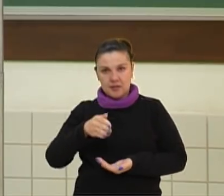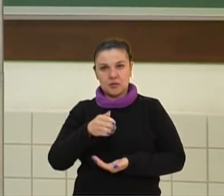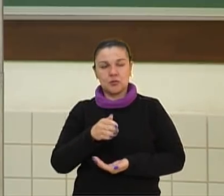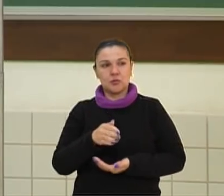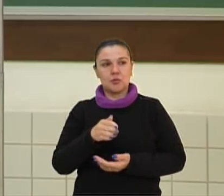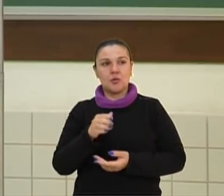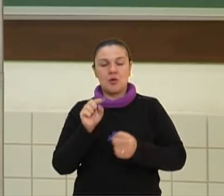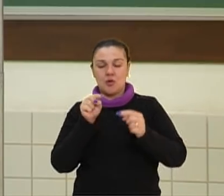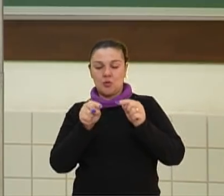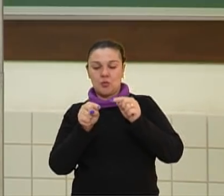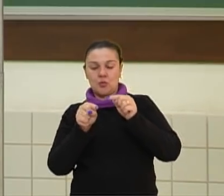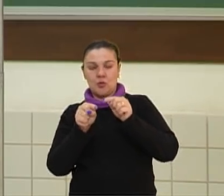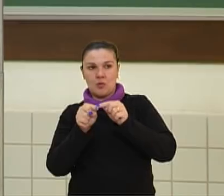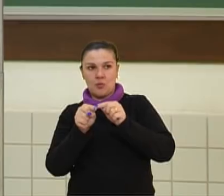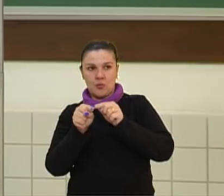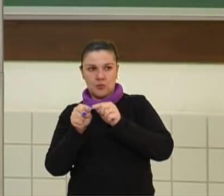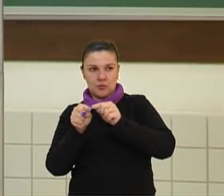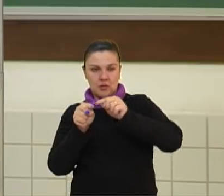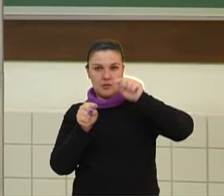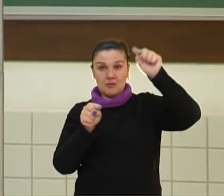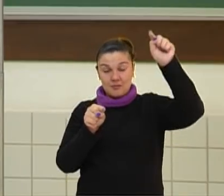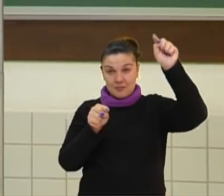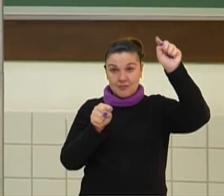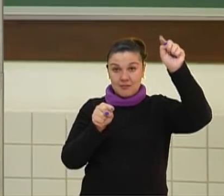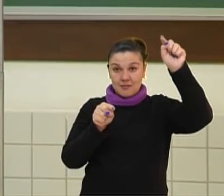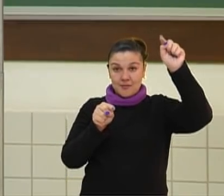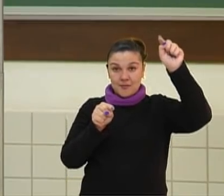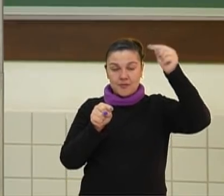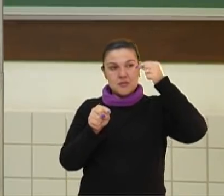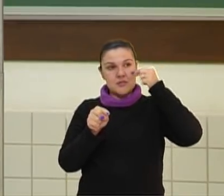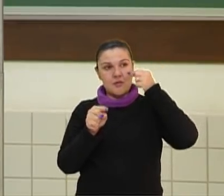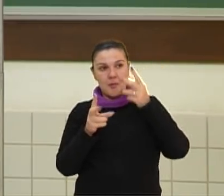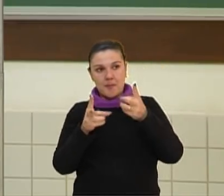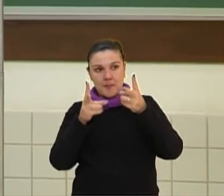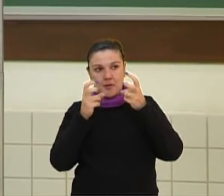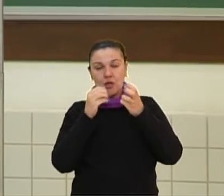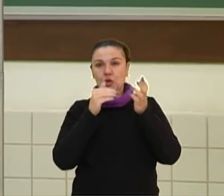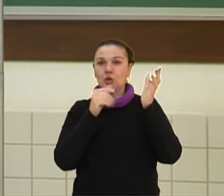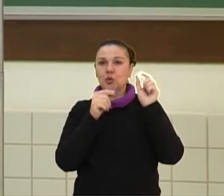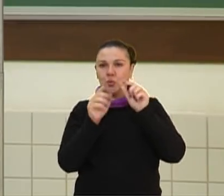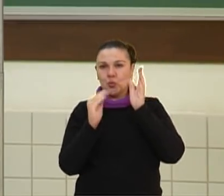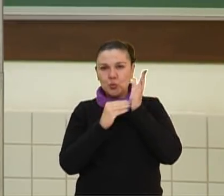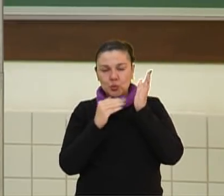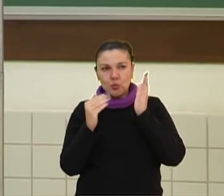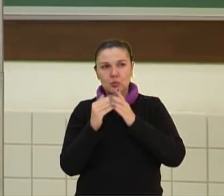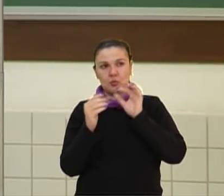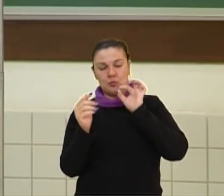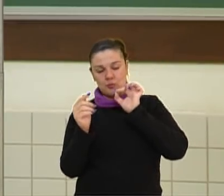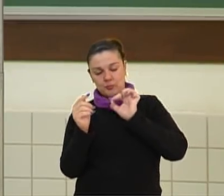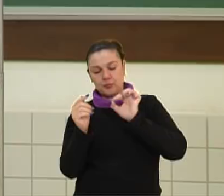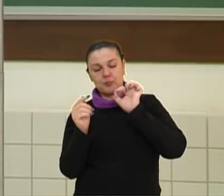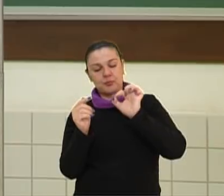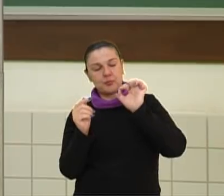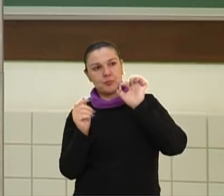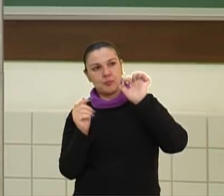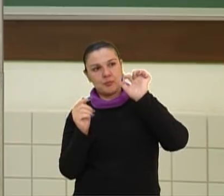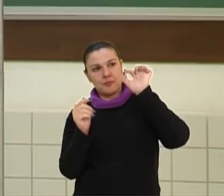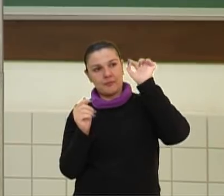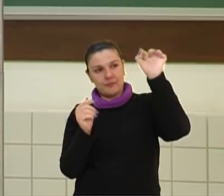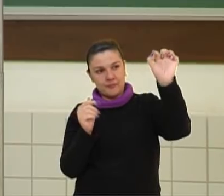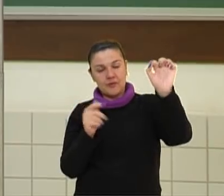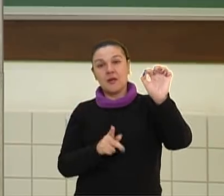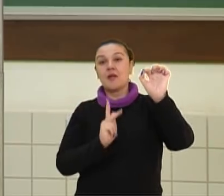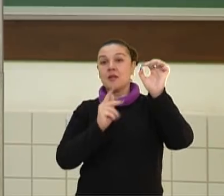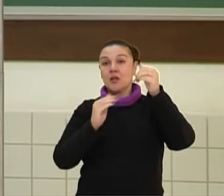um lado de um polígono até o outro lado, você vai perceber que todos os pontinhos que formam esse segmento de reta,